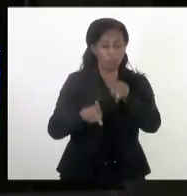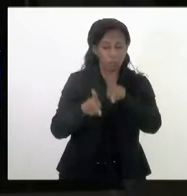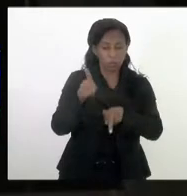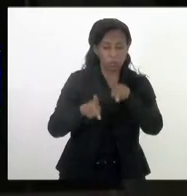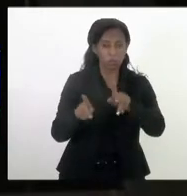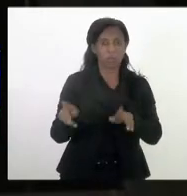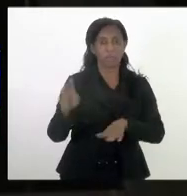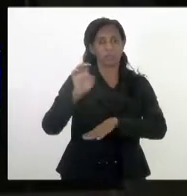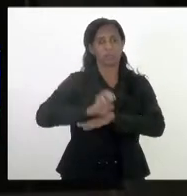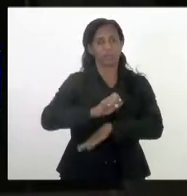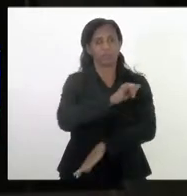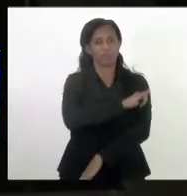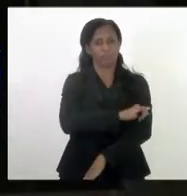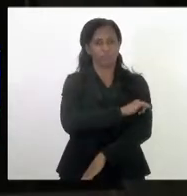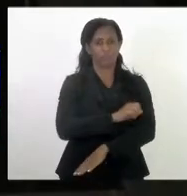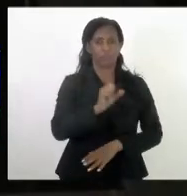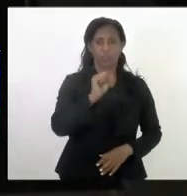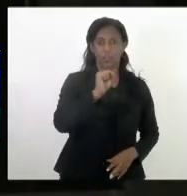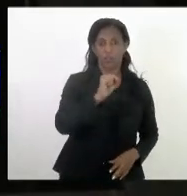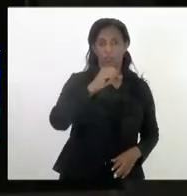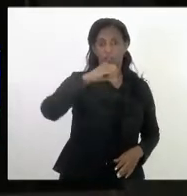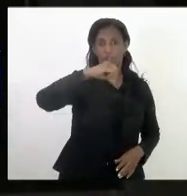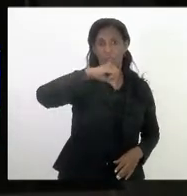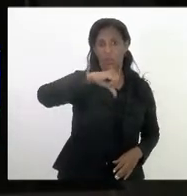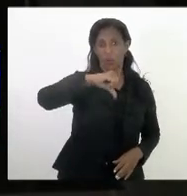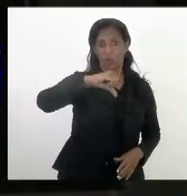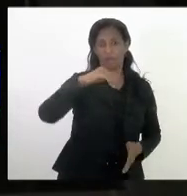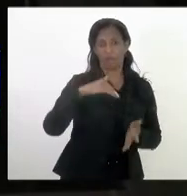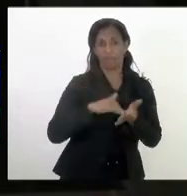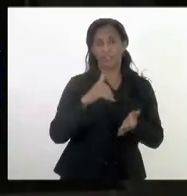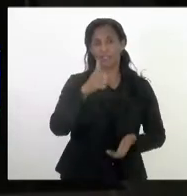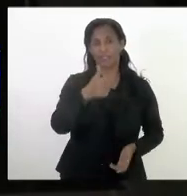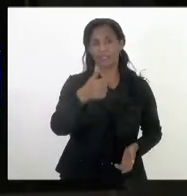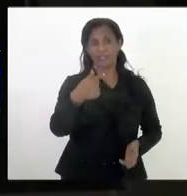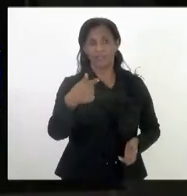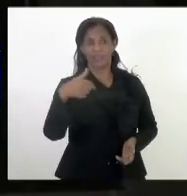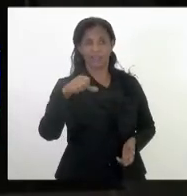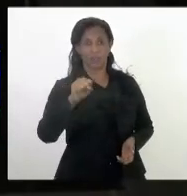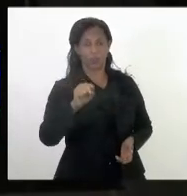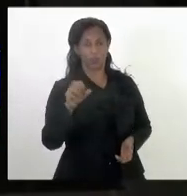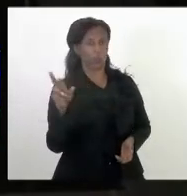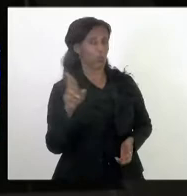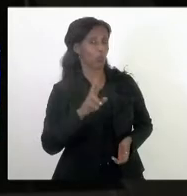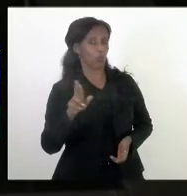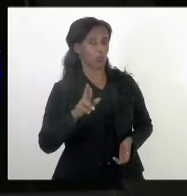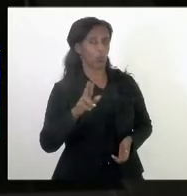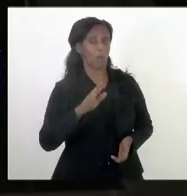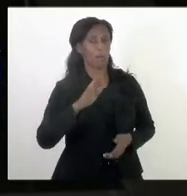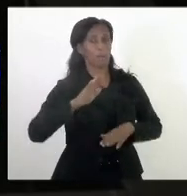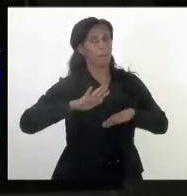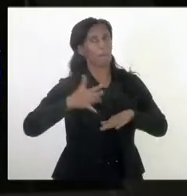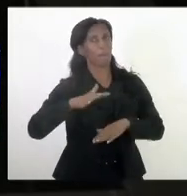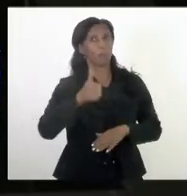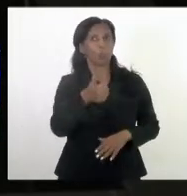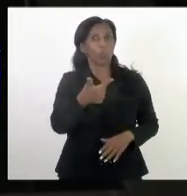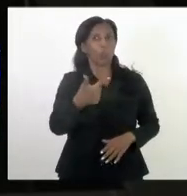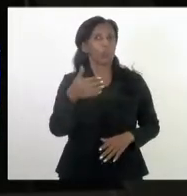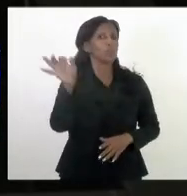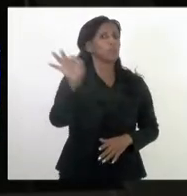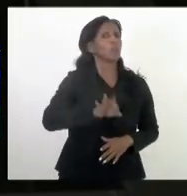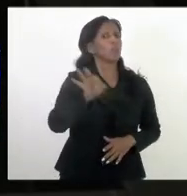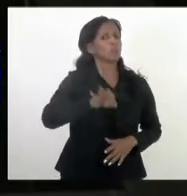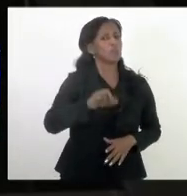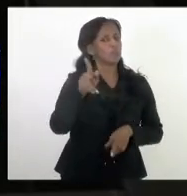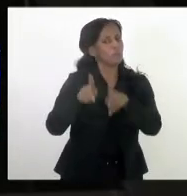Janeiro. De R$ 89 a R$ 178, são 12% da população do Rio de